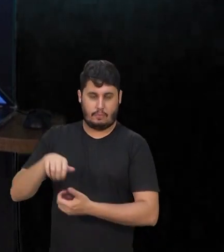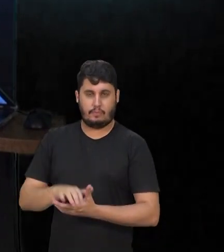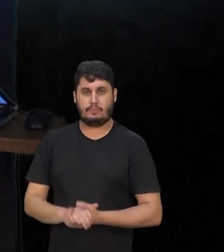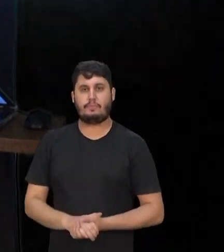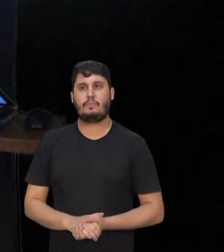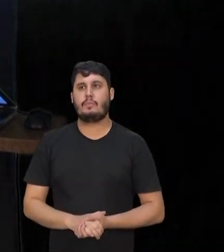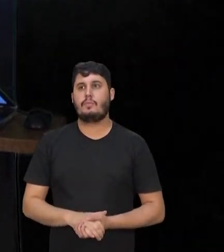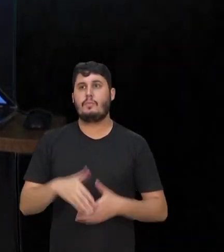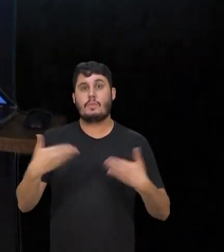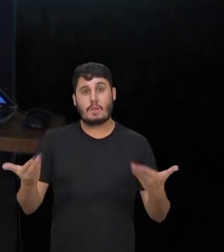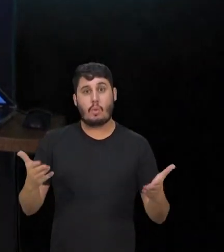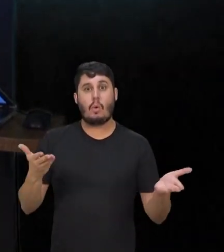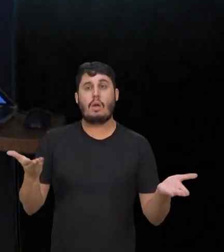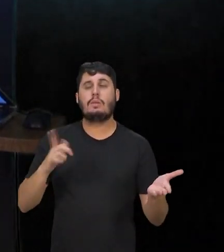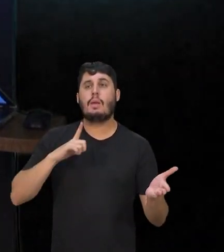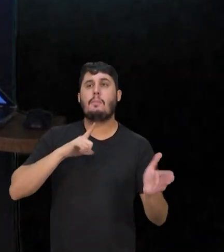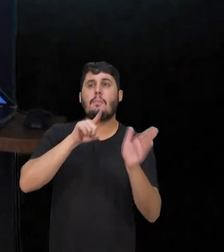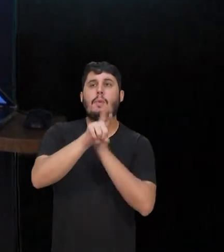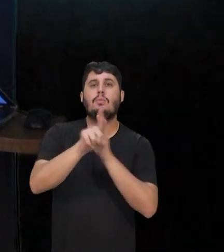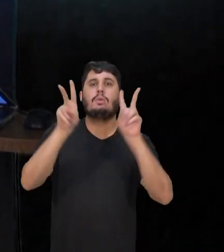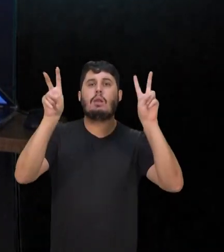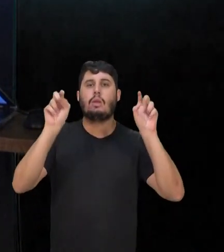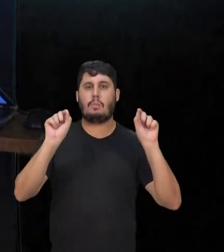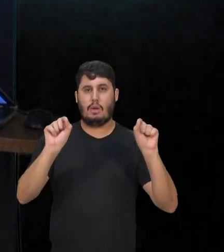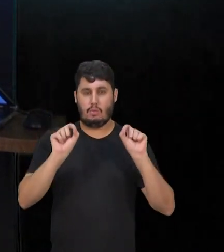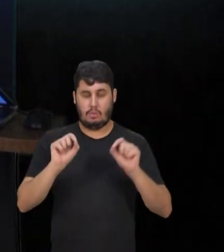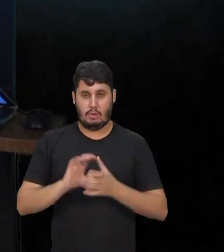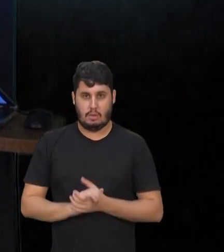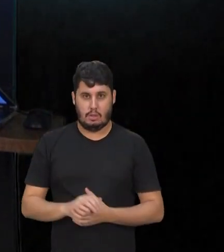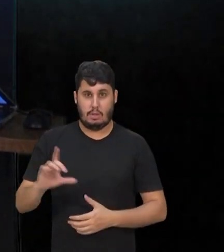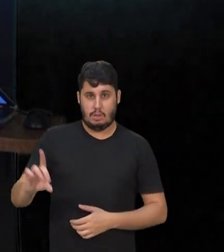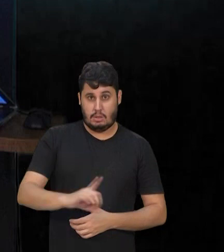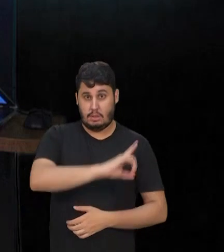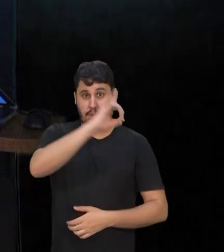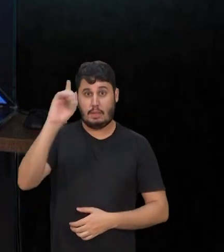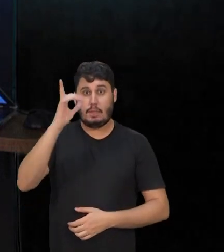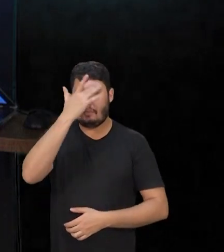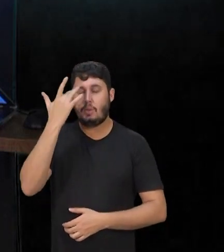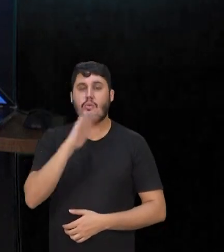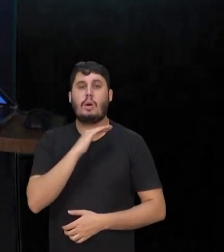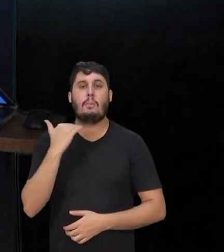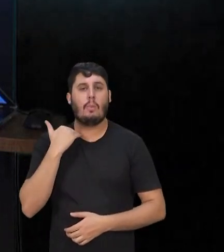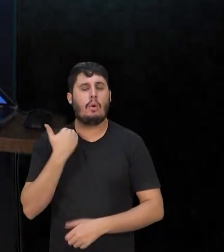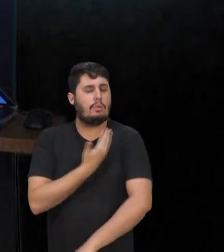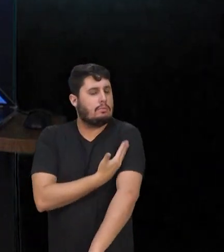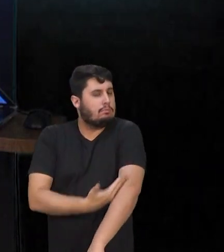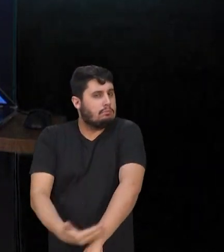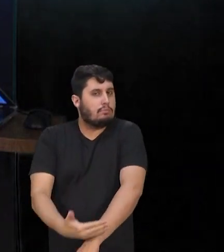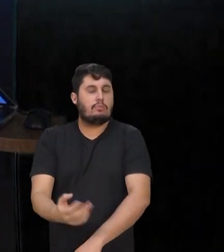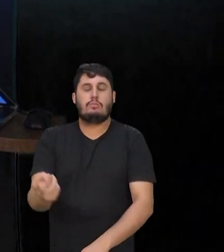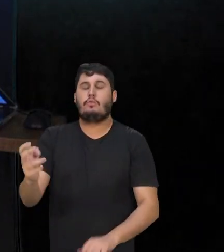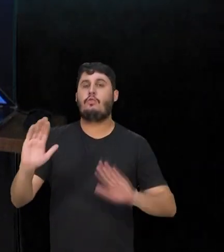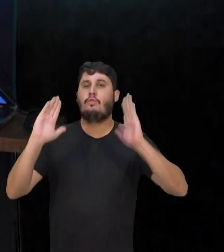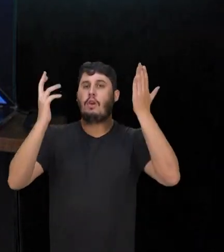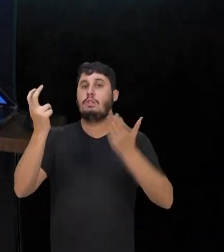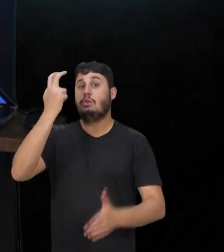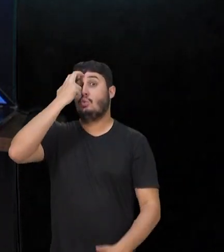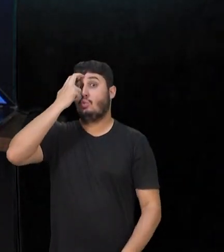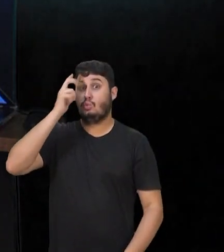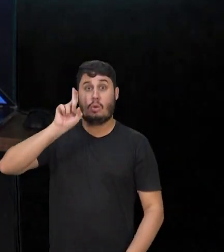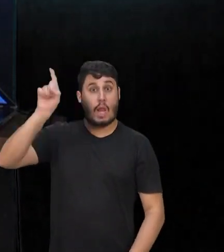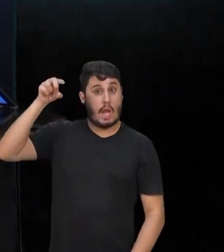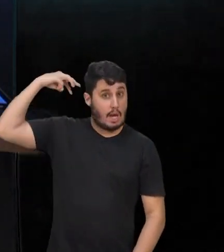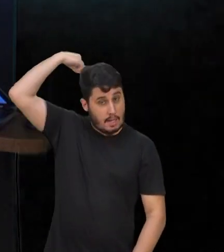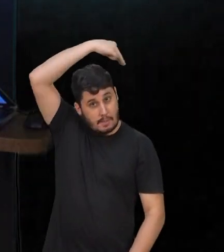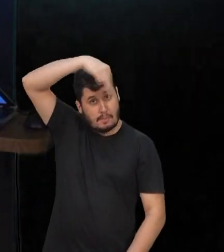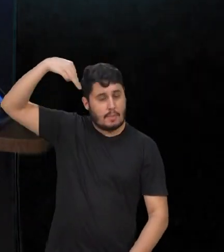no enunciado o seguinte: o Dia dos Mortos é uma tradicional manifestação cultural do México, de acordo